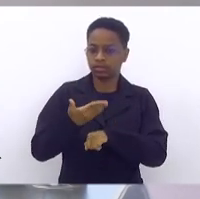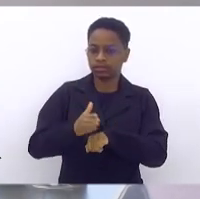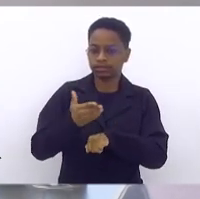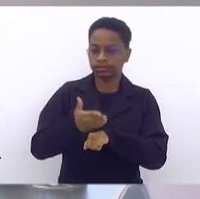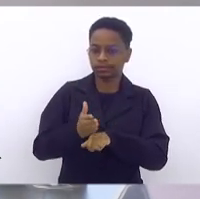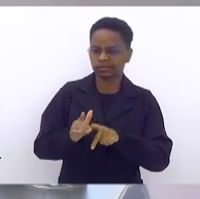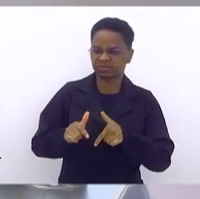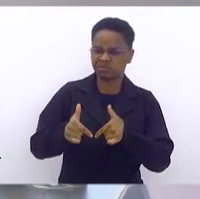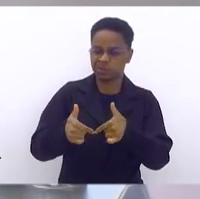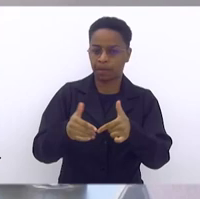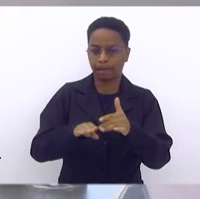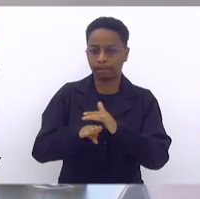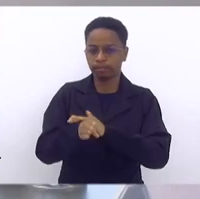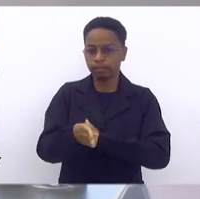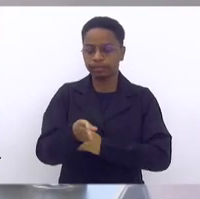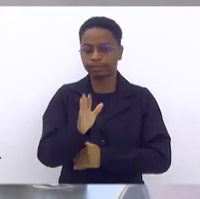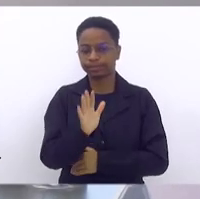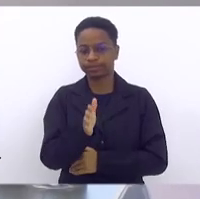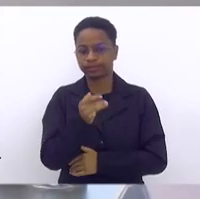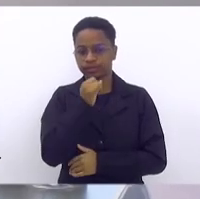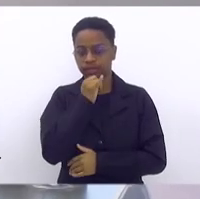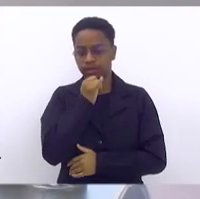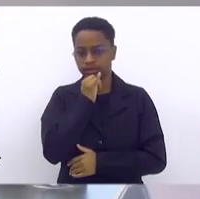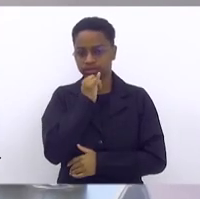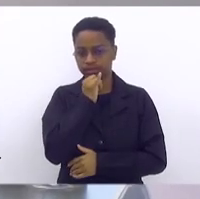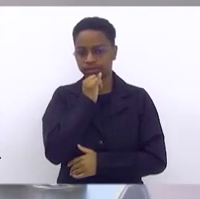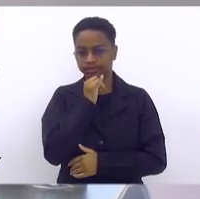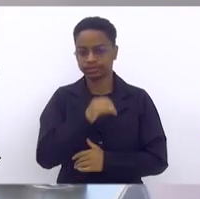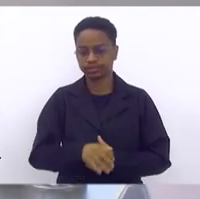né, eu, por exemplo, eu